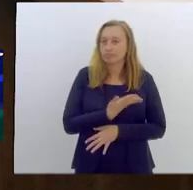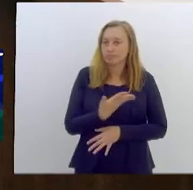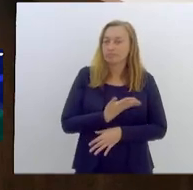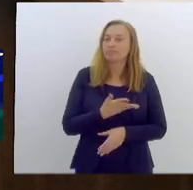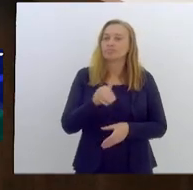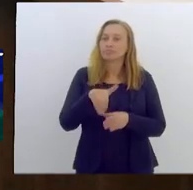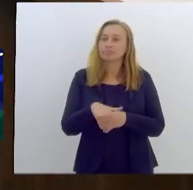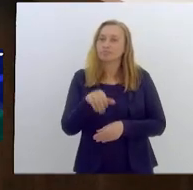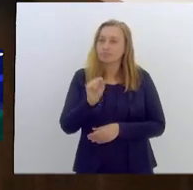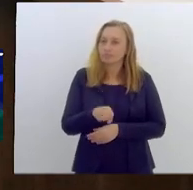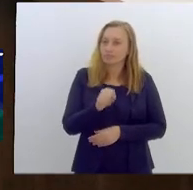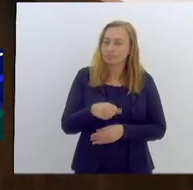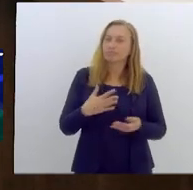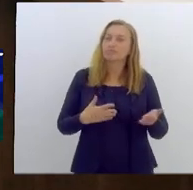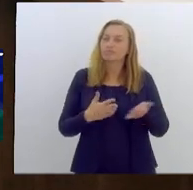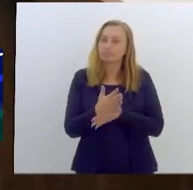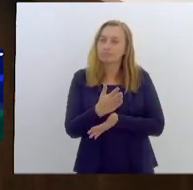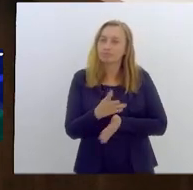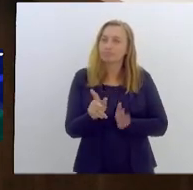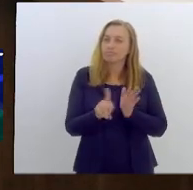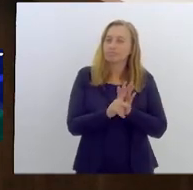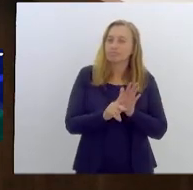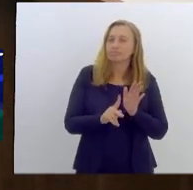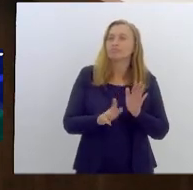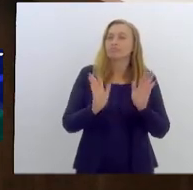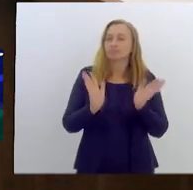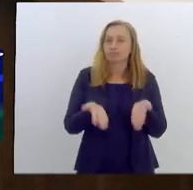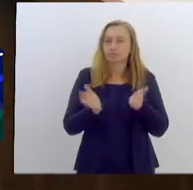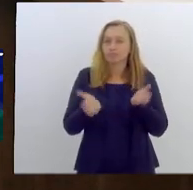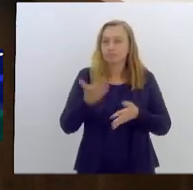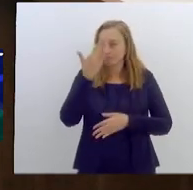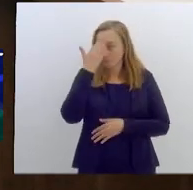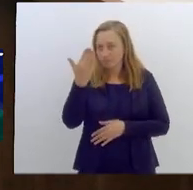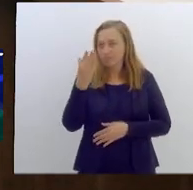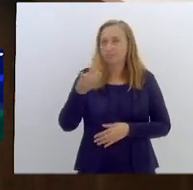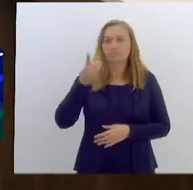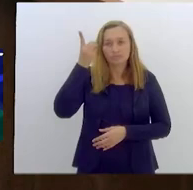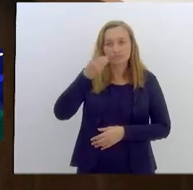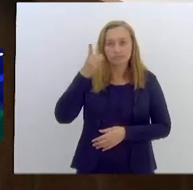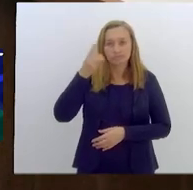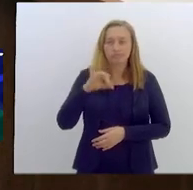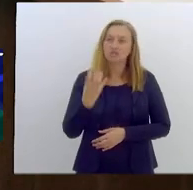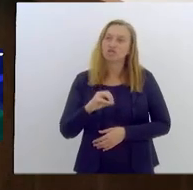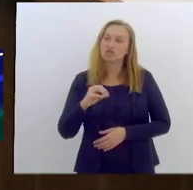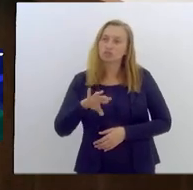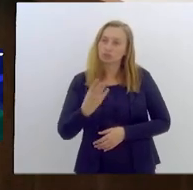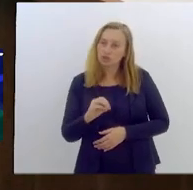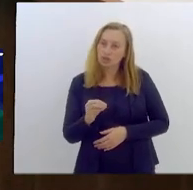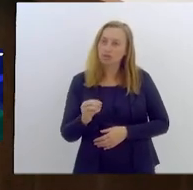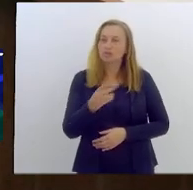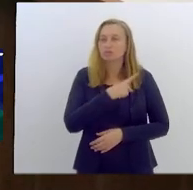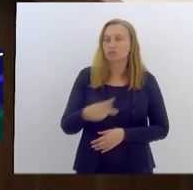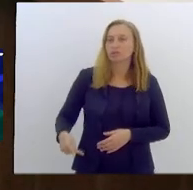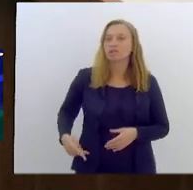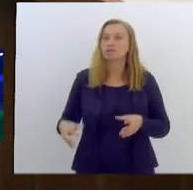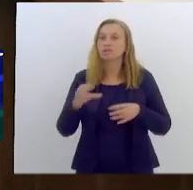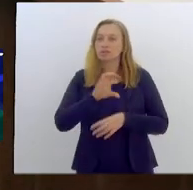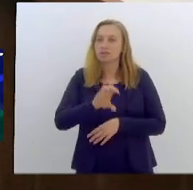voto favorável e aprovação desse projeto hoje. Agradecer ao deputado Chico Machado, presidente da